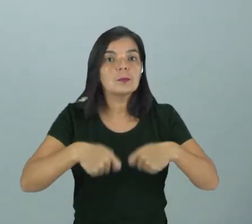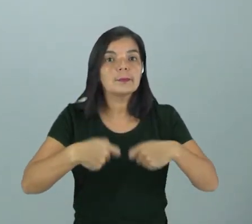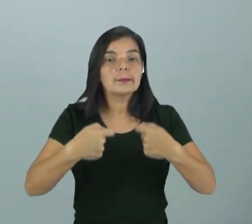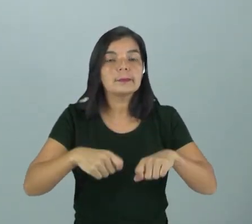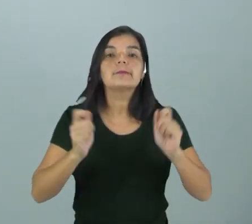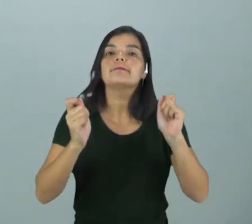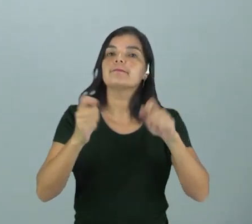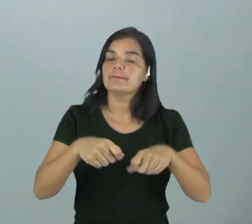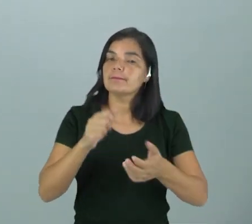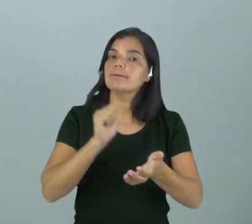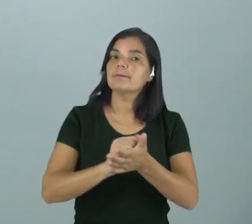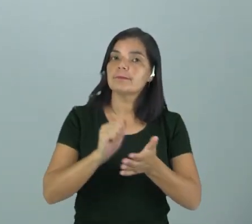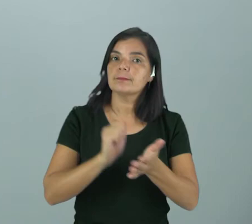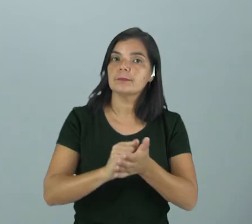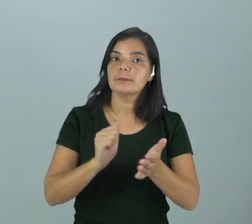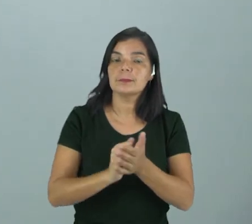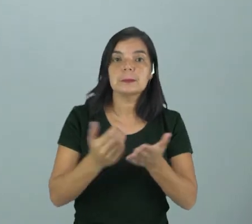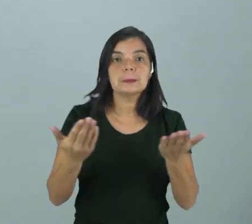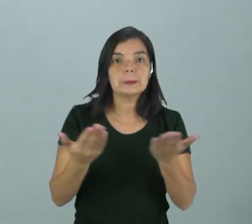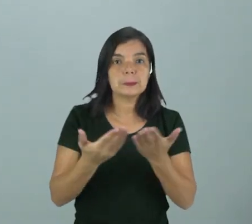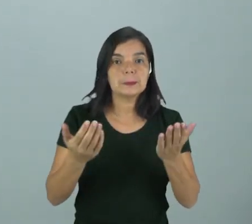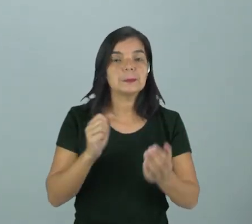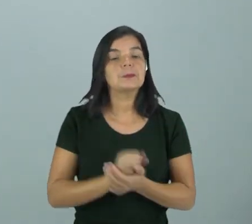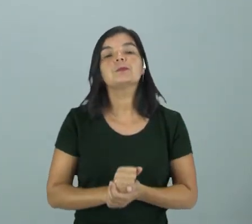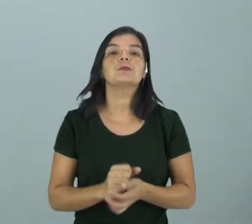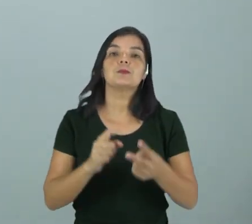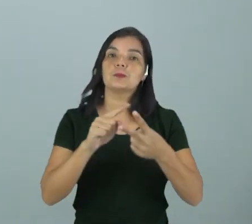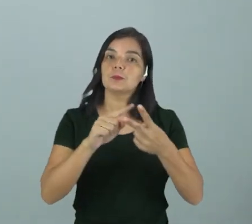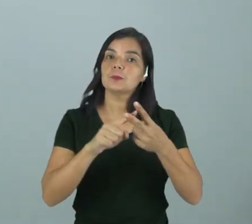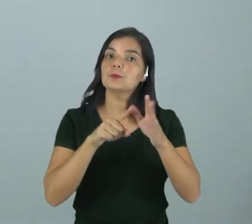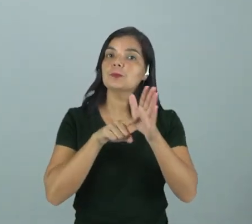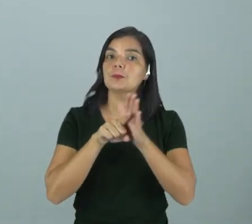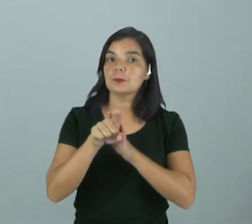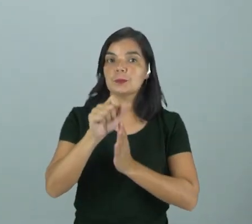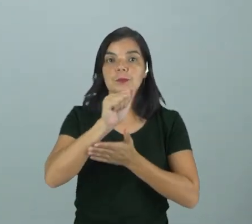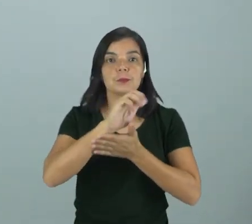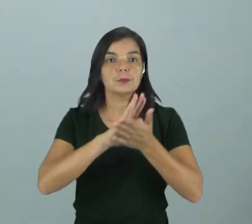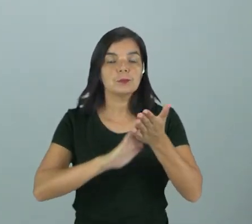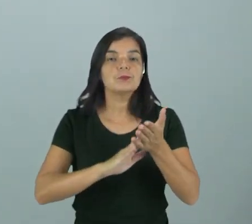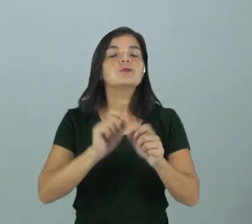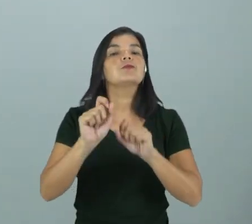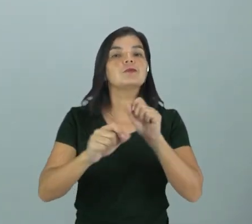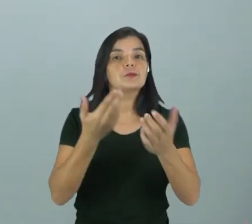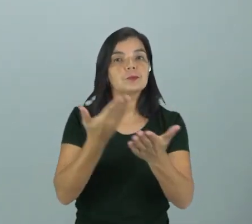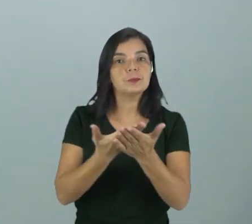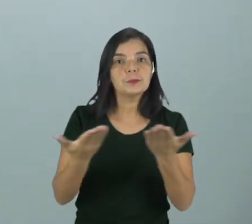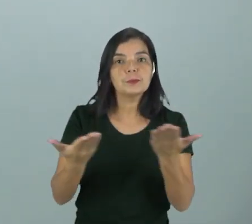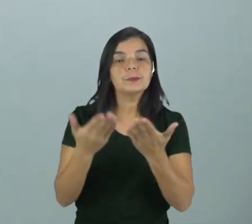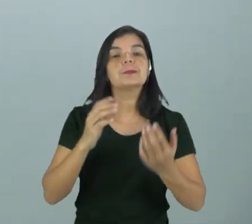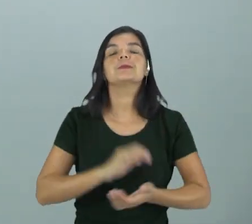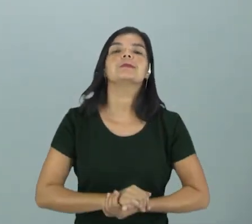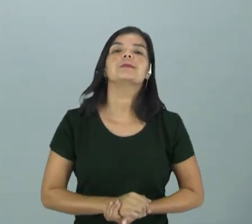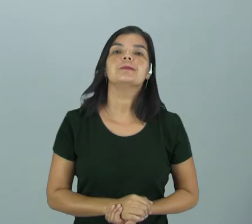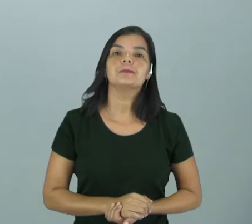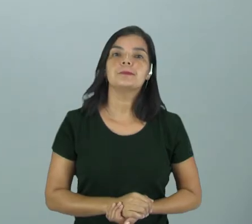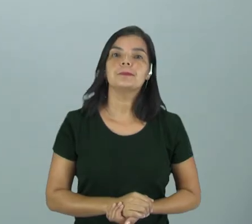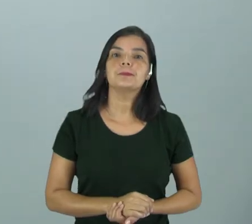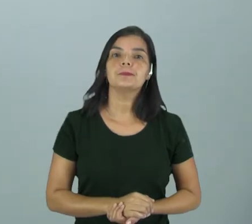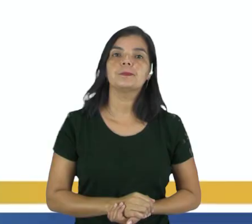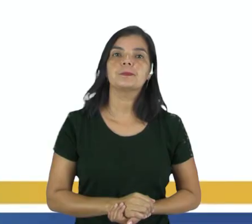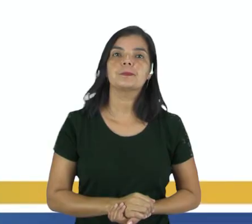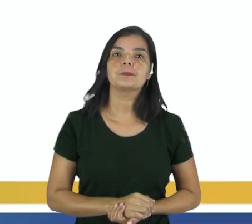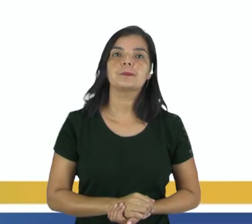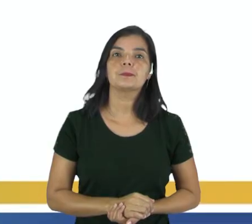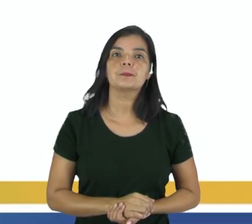precisarem, possam escrevê-lo. Agora nós vamos fazer 2 questões sobre o que nós estudamos hoje. Vamos lá,